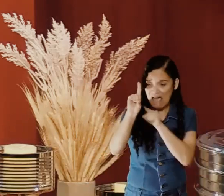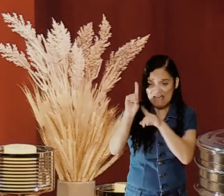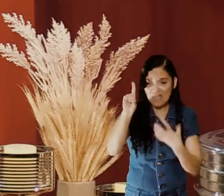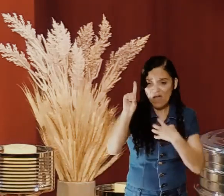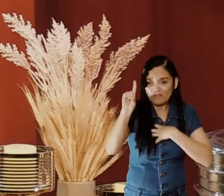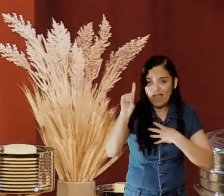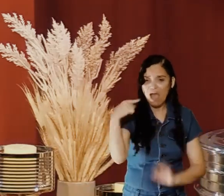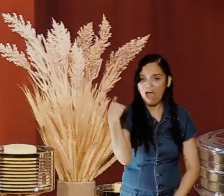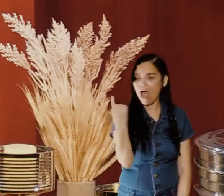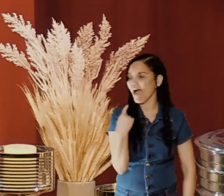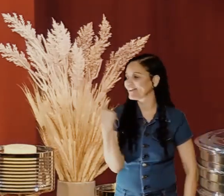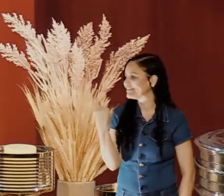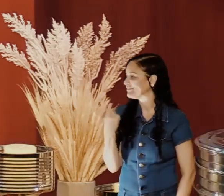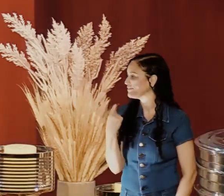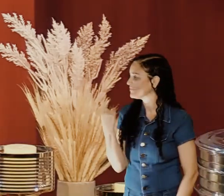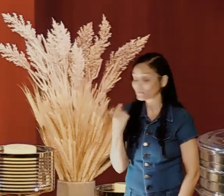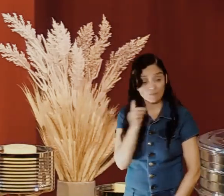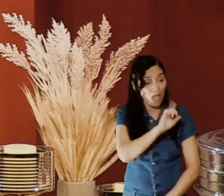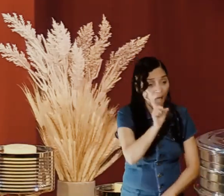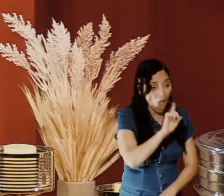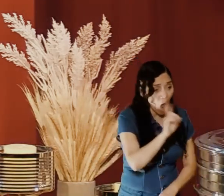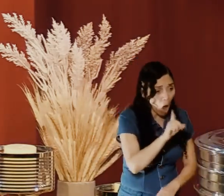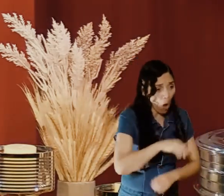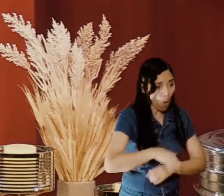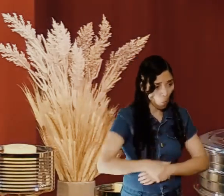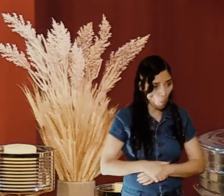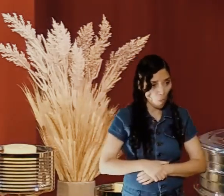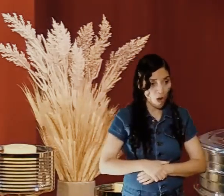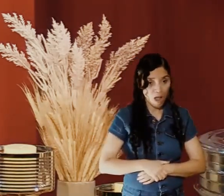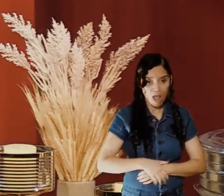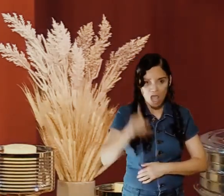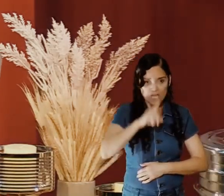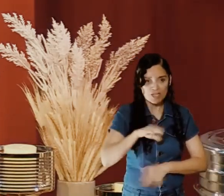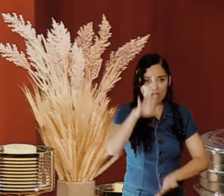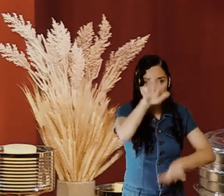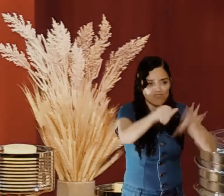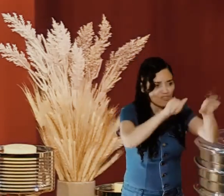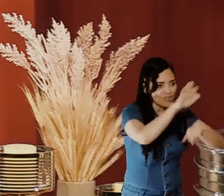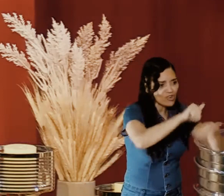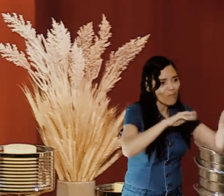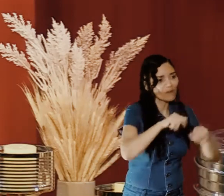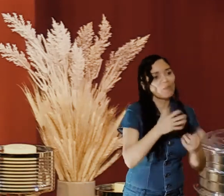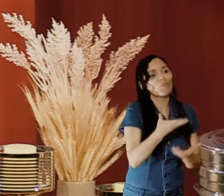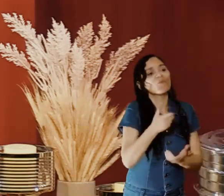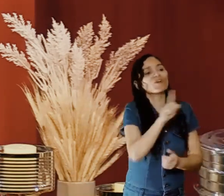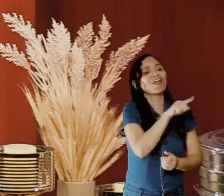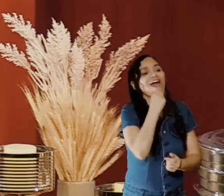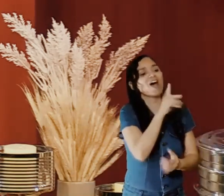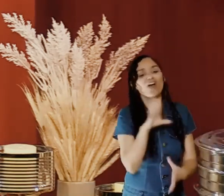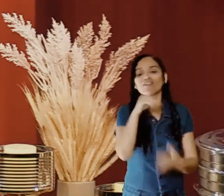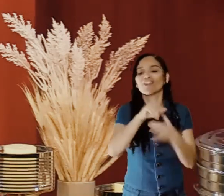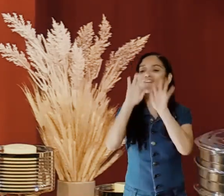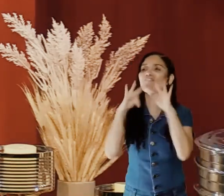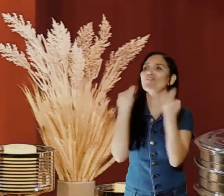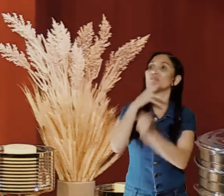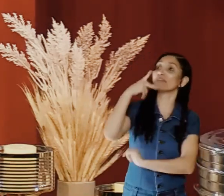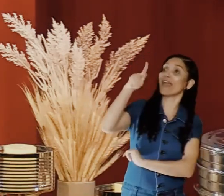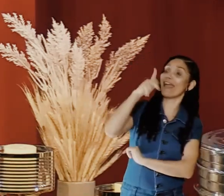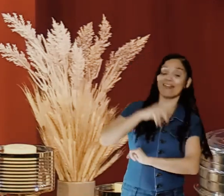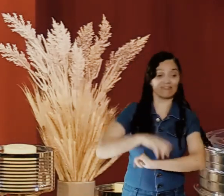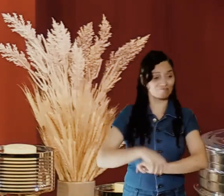existe isso. Deus, ele nos coloca diante dele para fazermos parte da sua família, para sermos